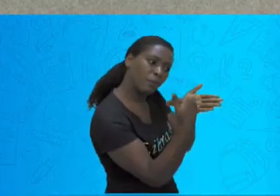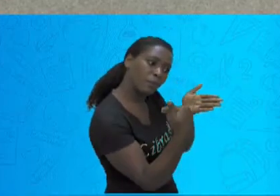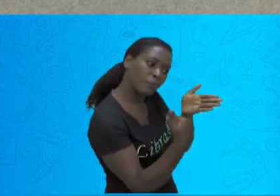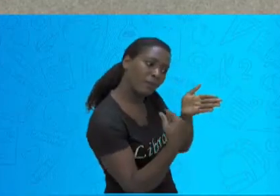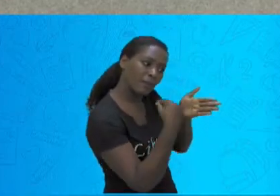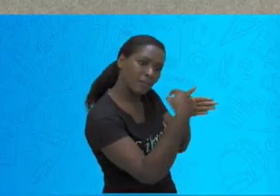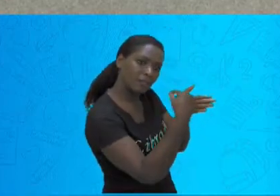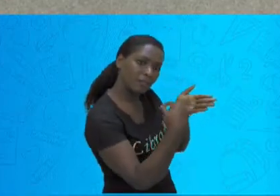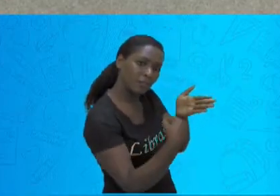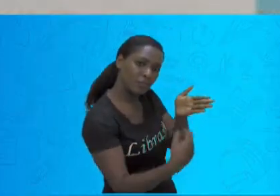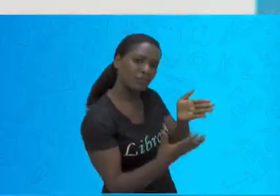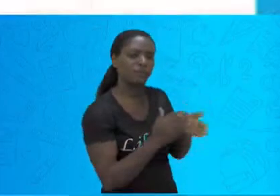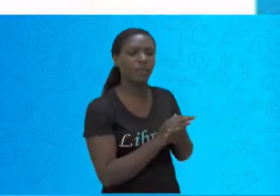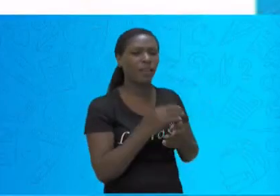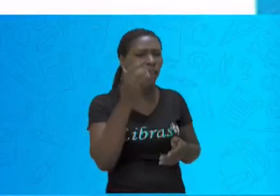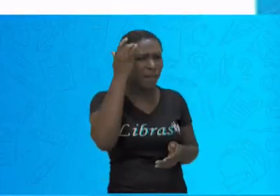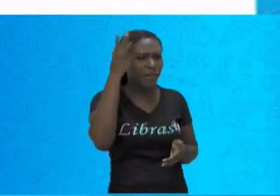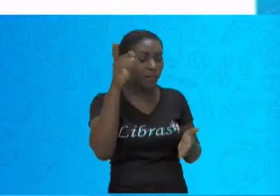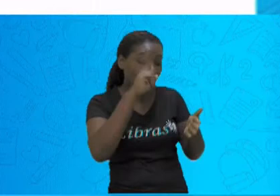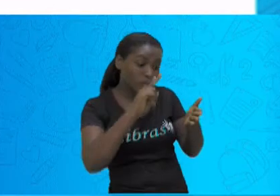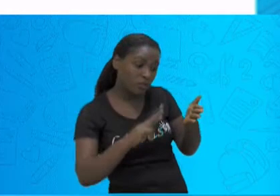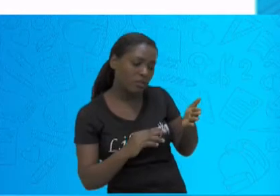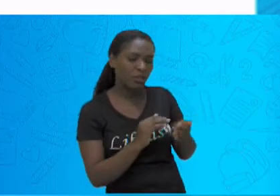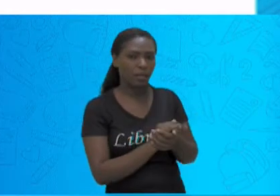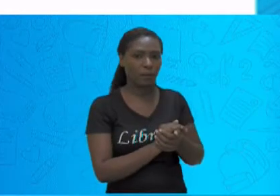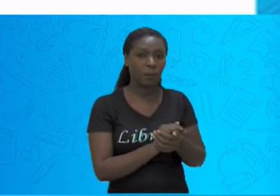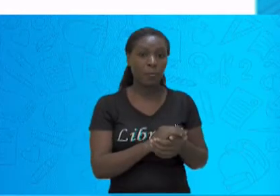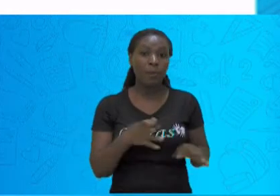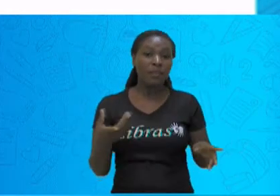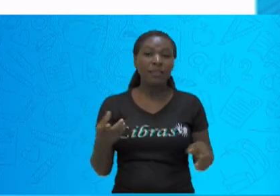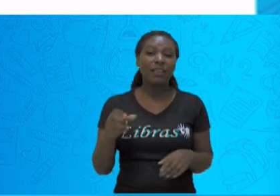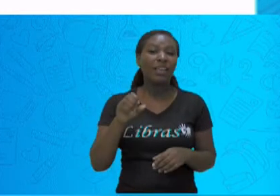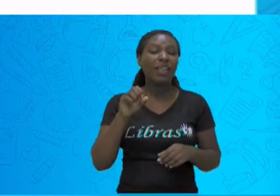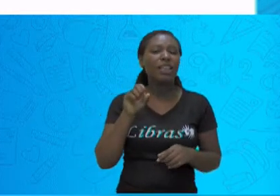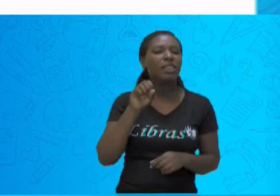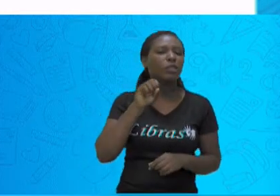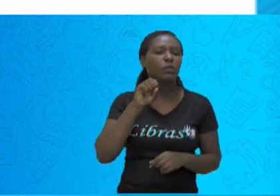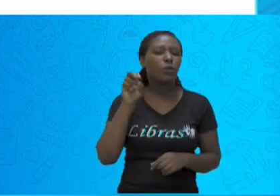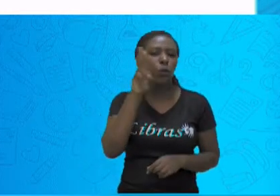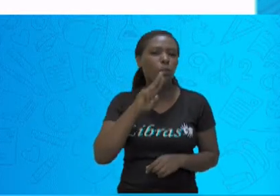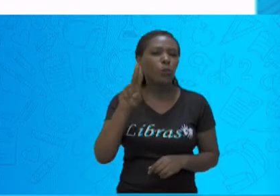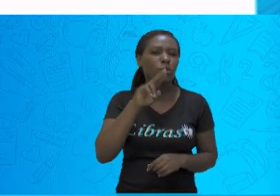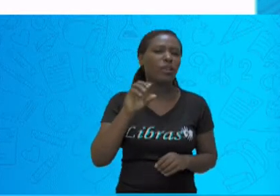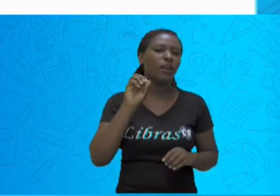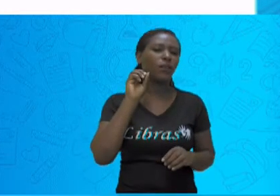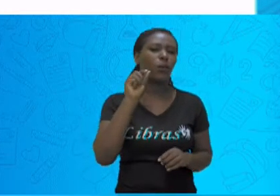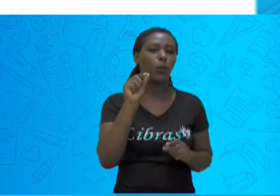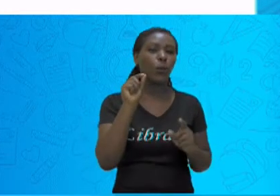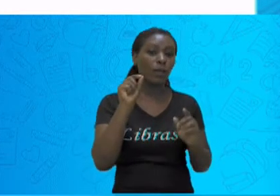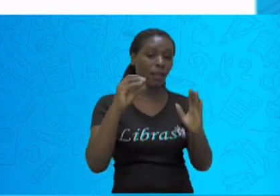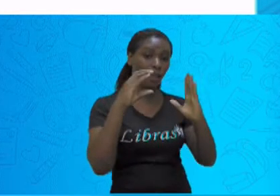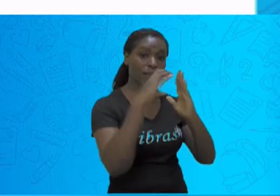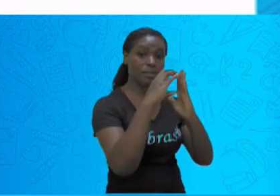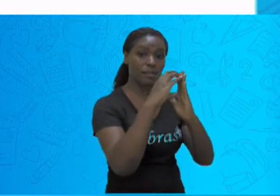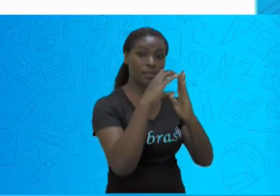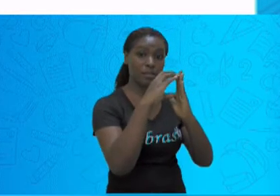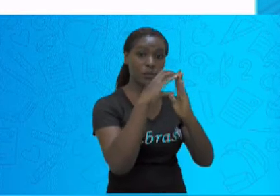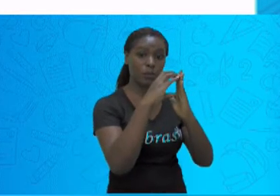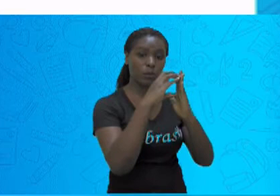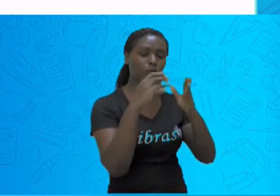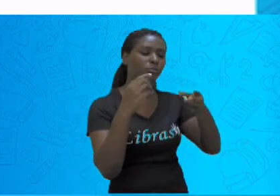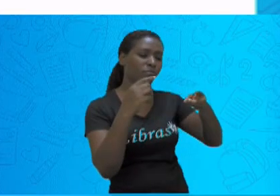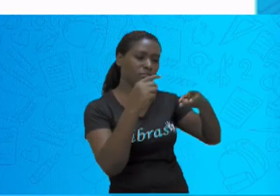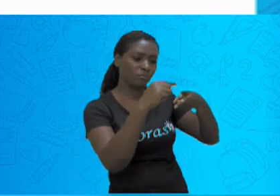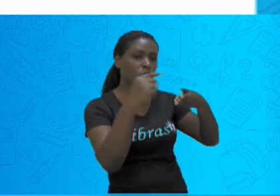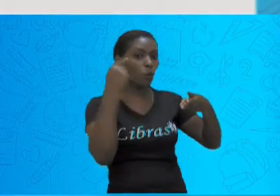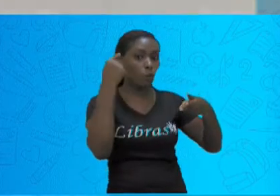símbolos: o olho, o ponto e o traço. E um dos